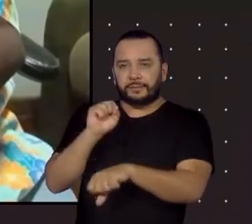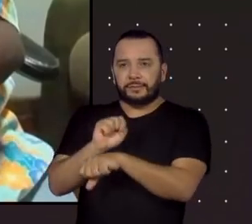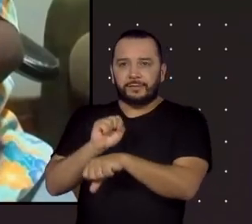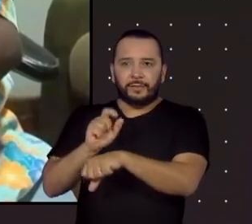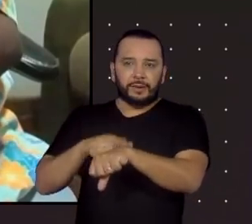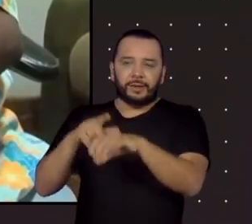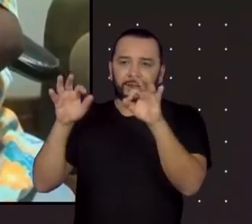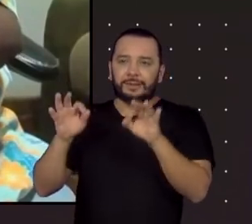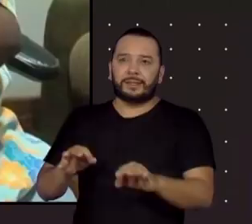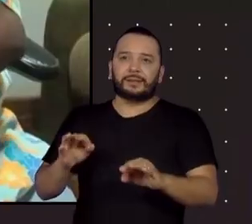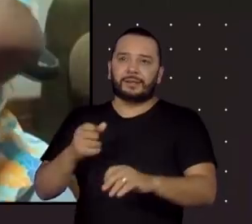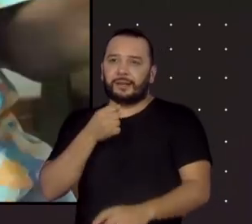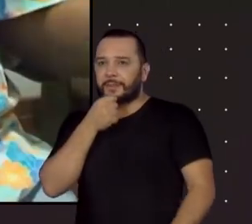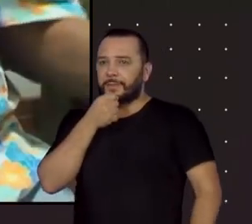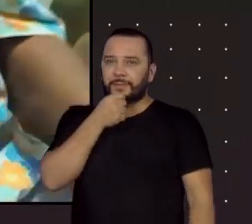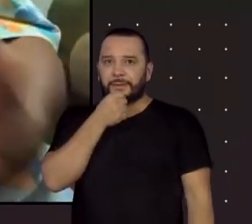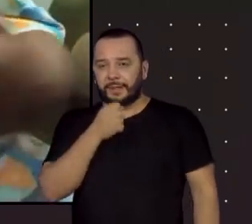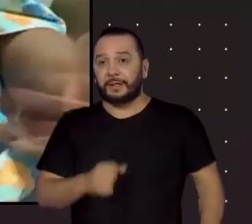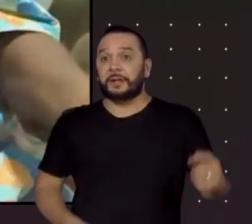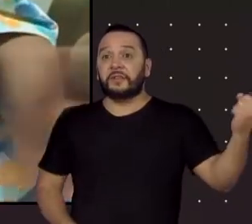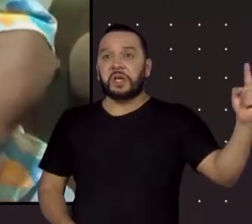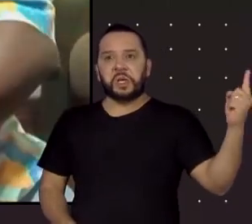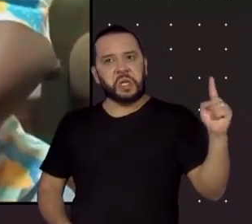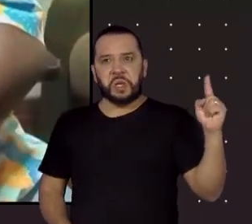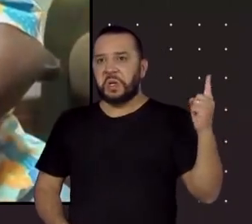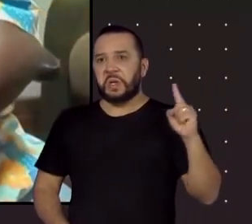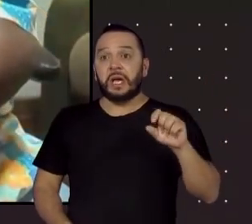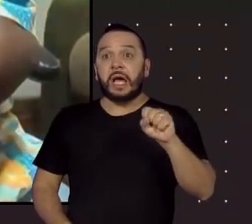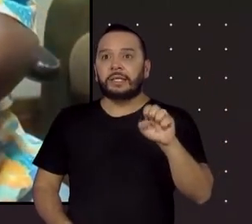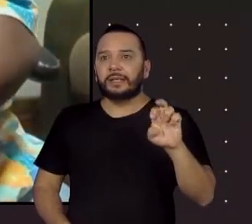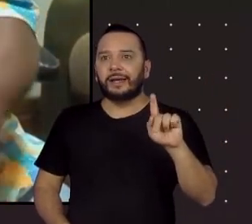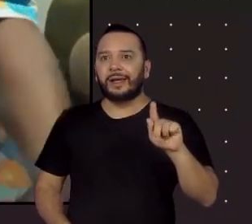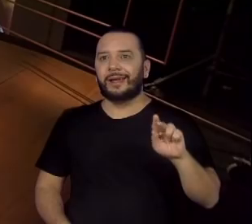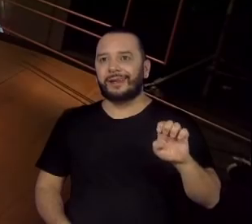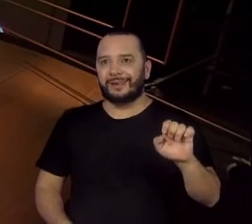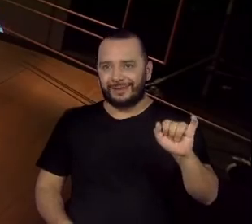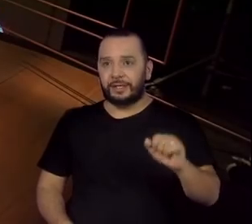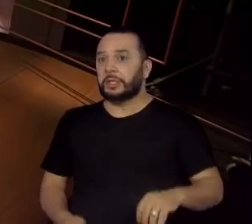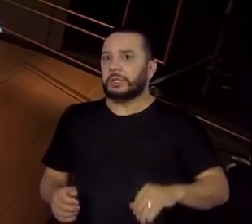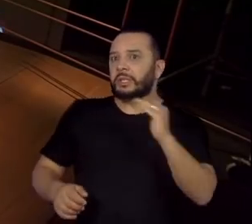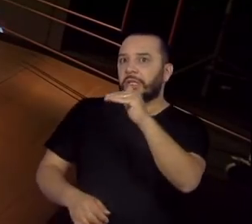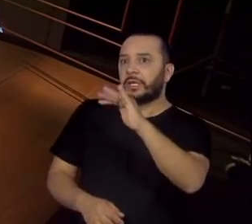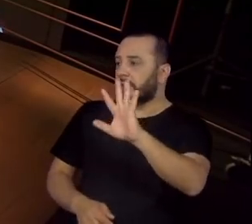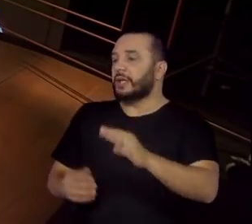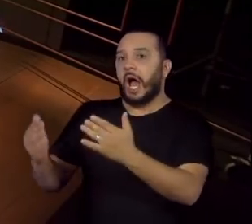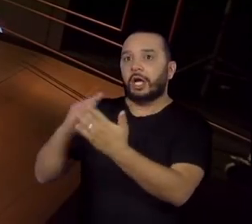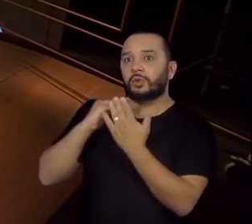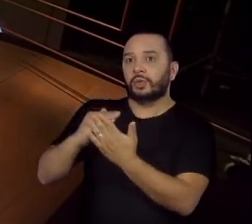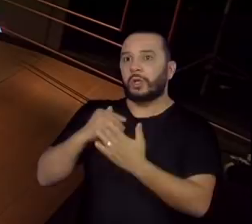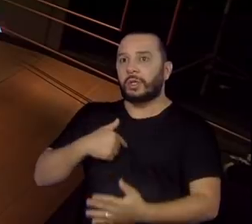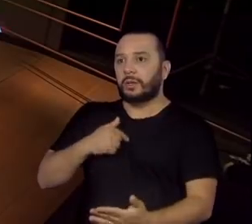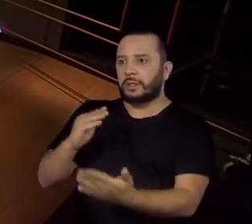20 minutos, veio o Serguei desesperado. Tony, você precisa me ajudar.